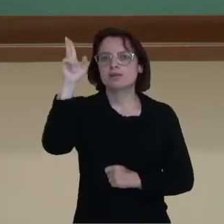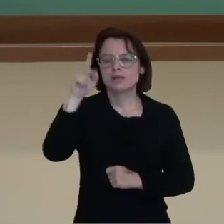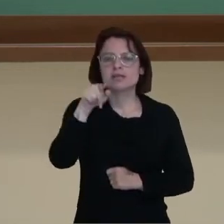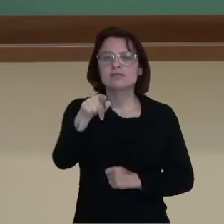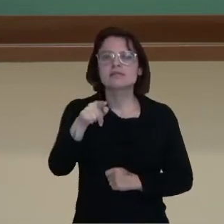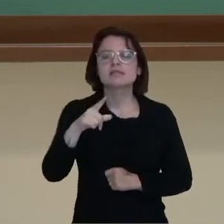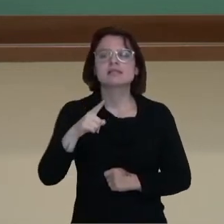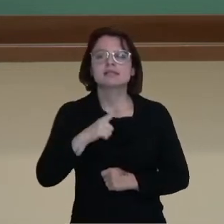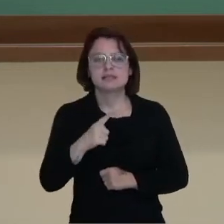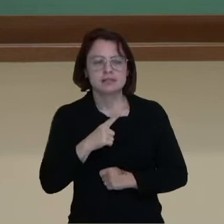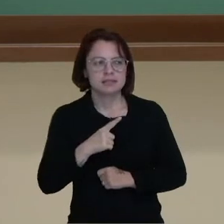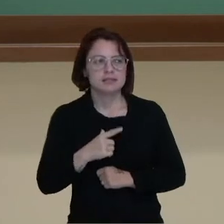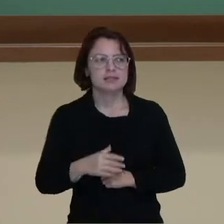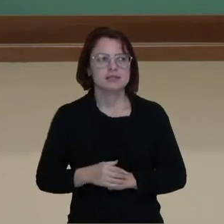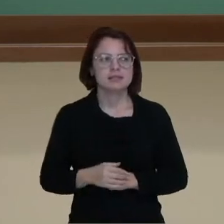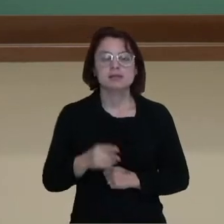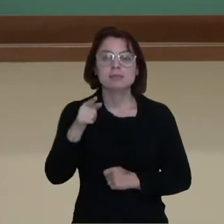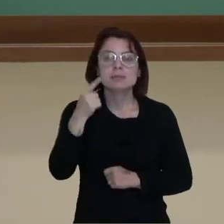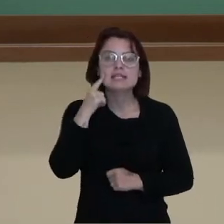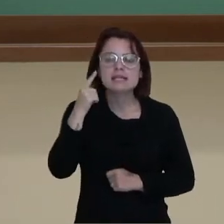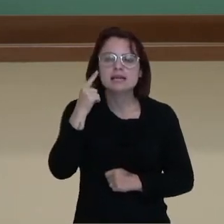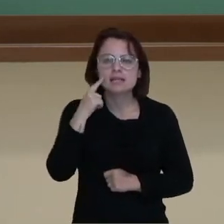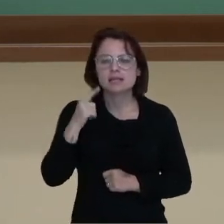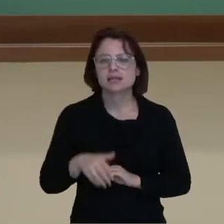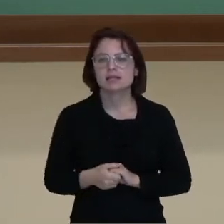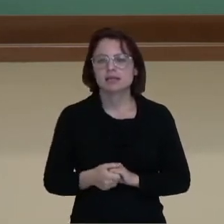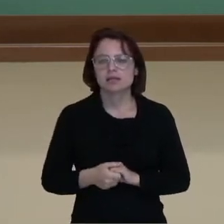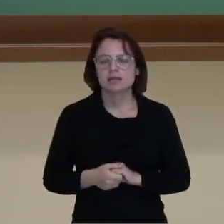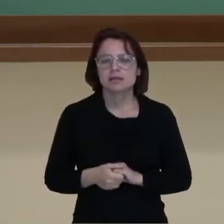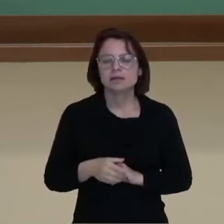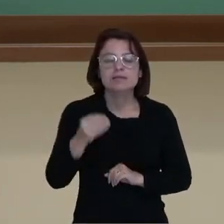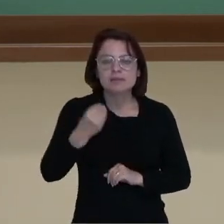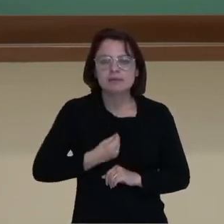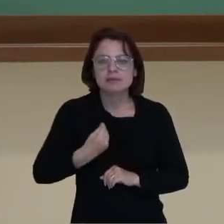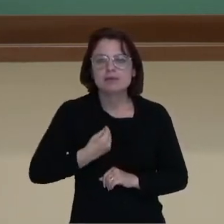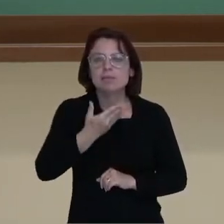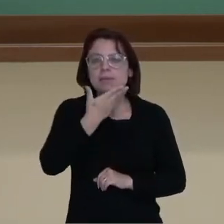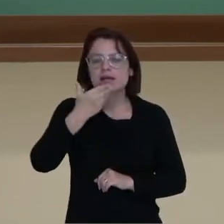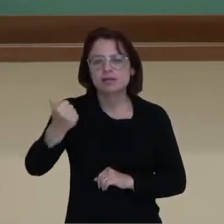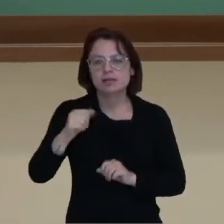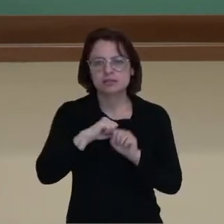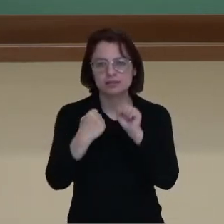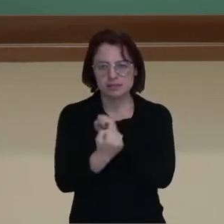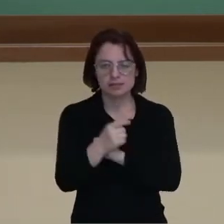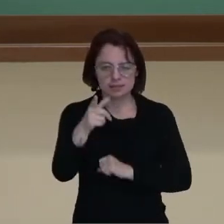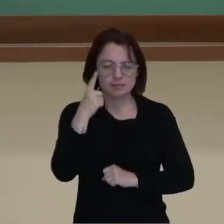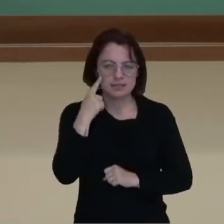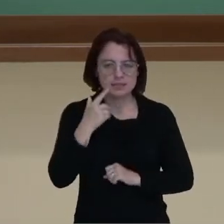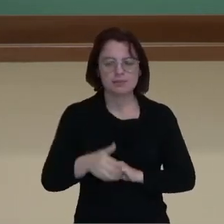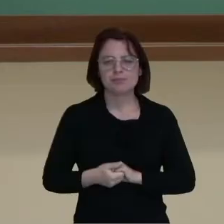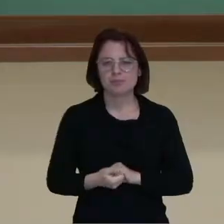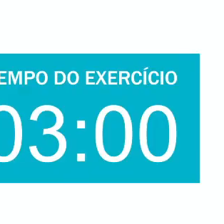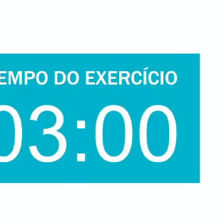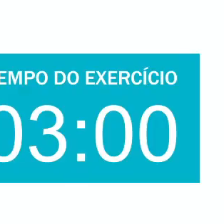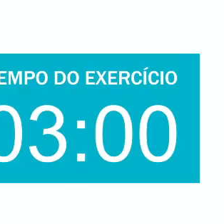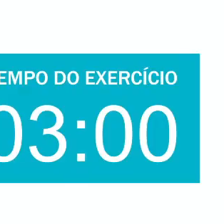você elencaria e pensaria para viver melhor em sociedade, certo? Então é com você.